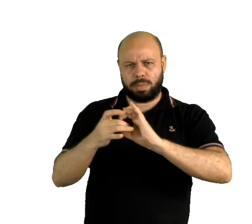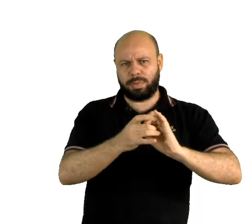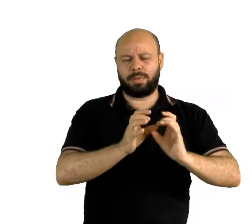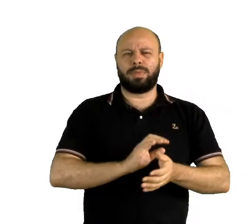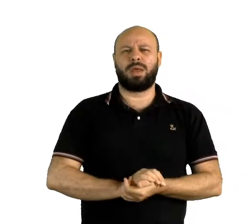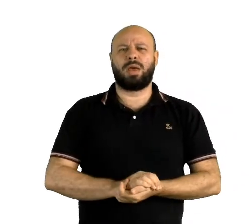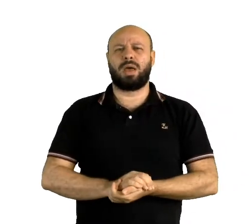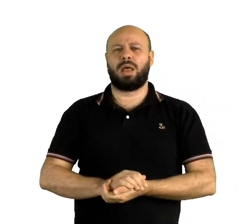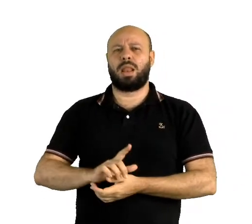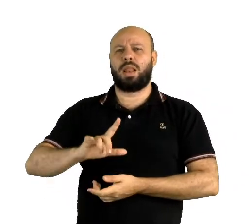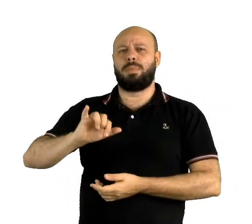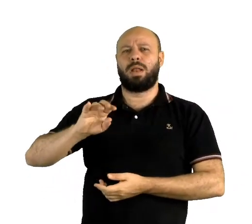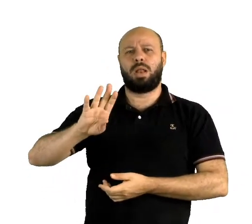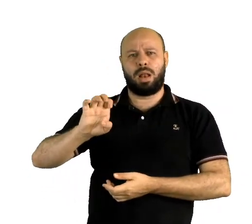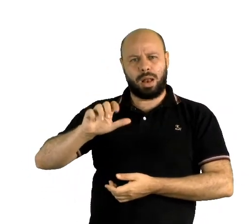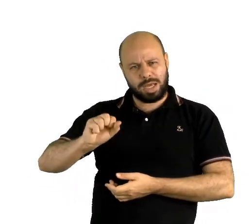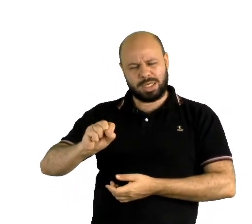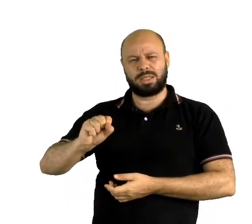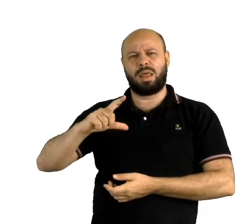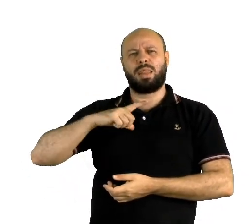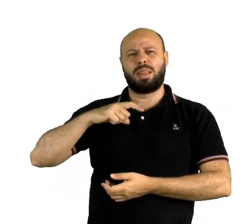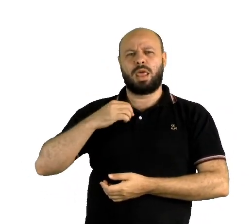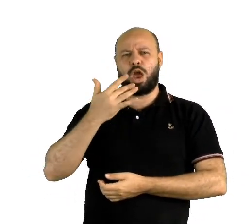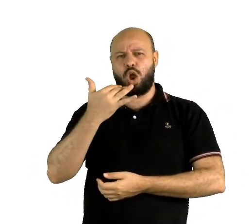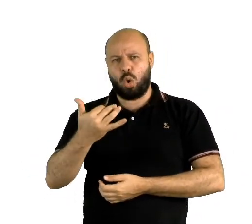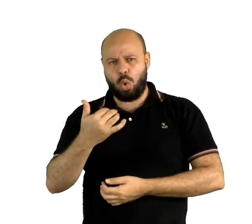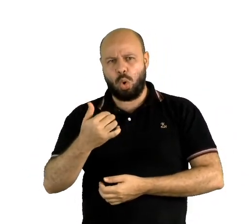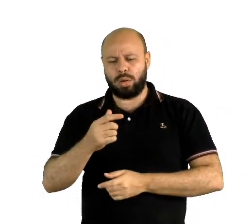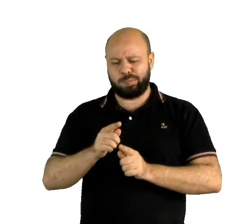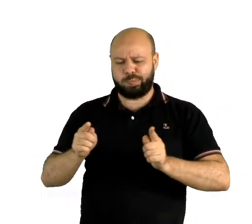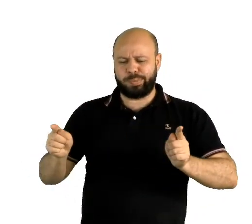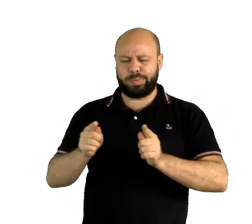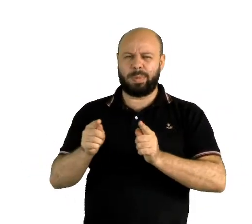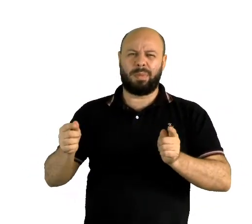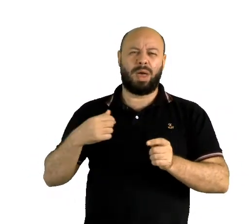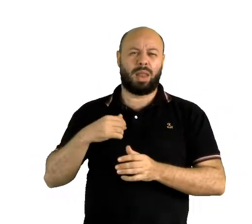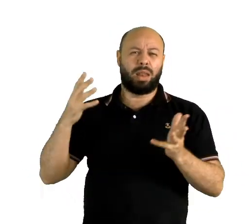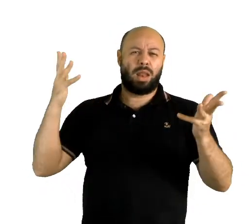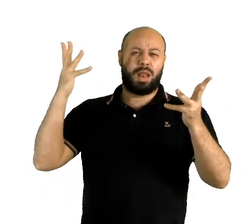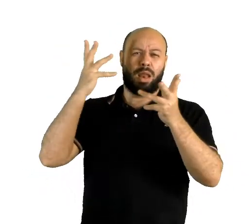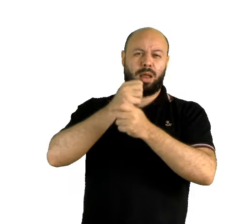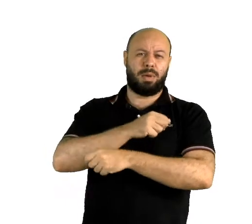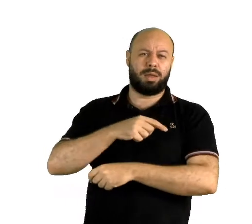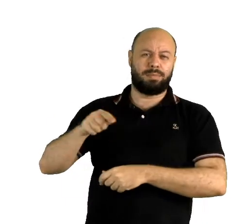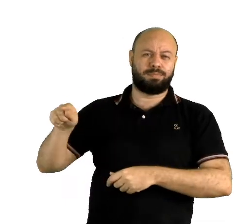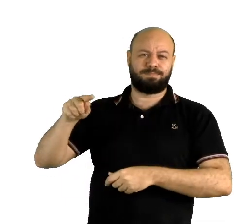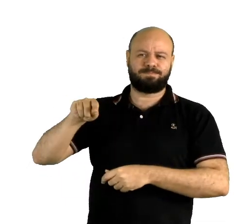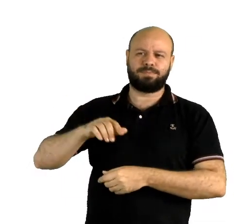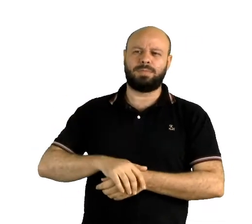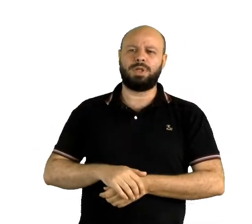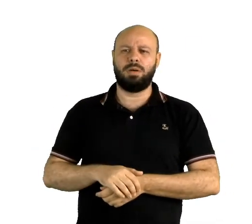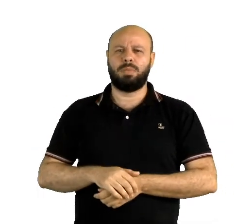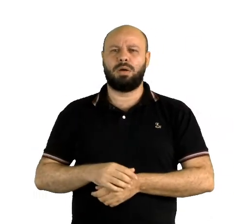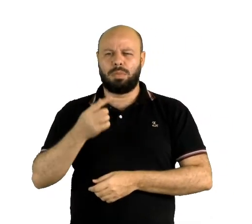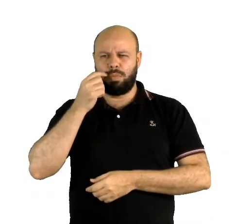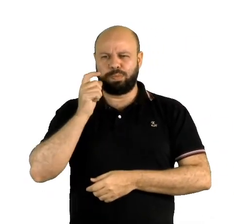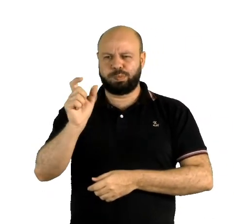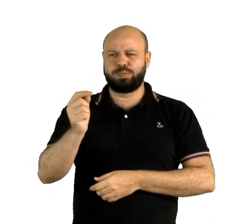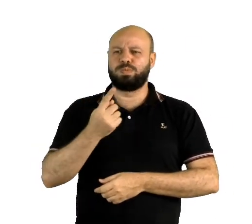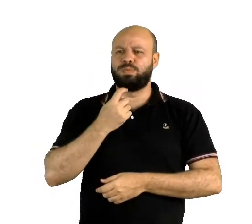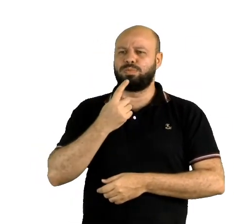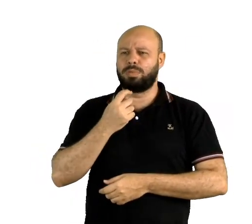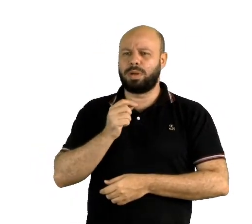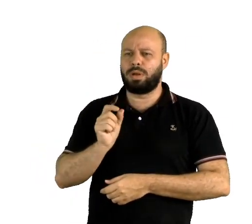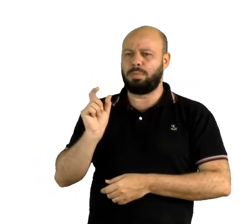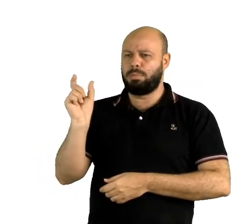libélulas apresentam cores e tamanhos variados, elas são lindas. Eu destaquei aí as